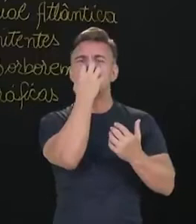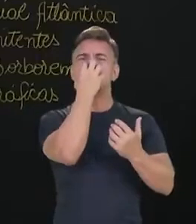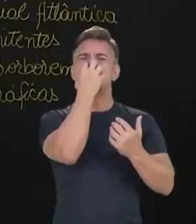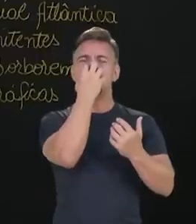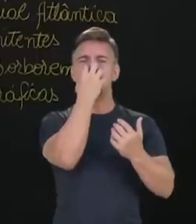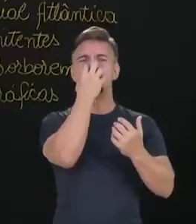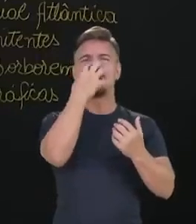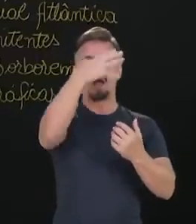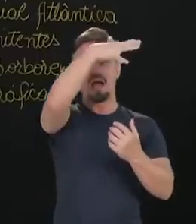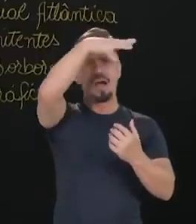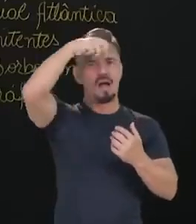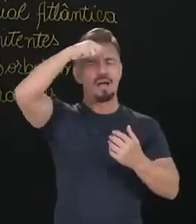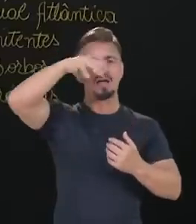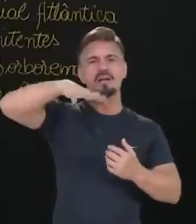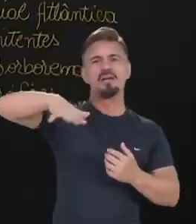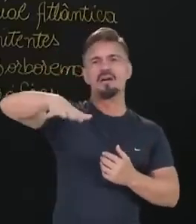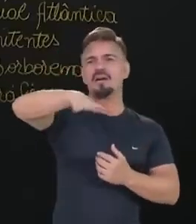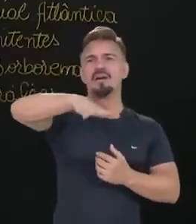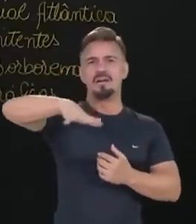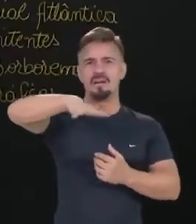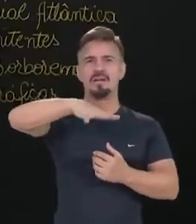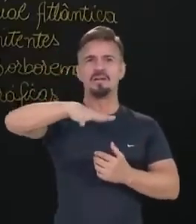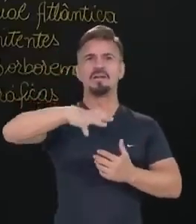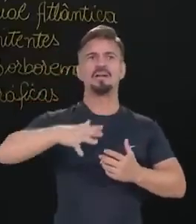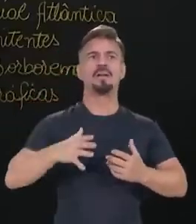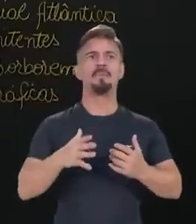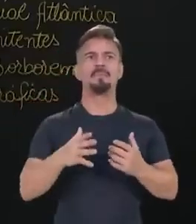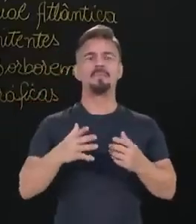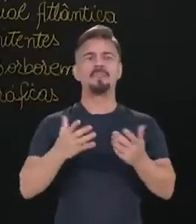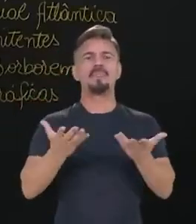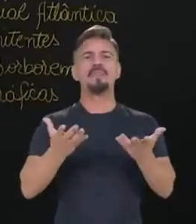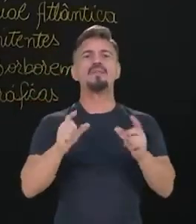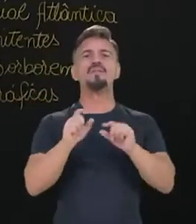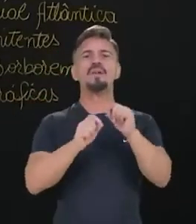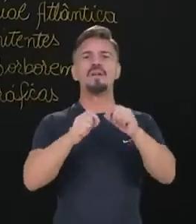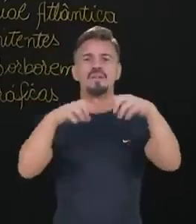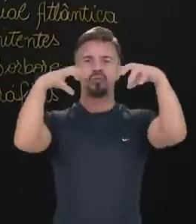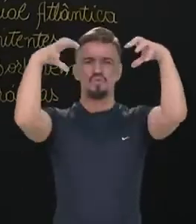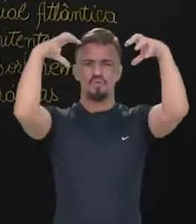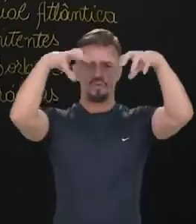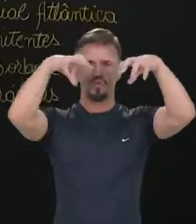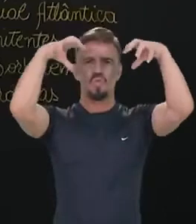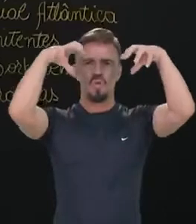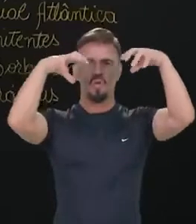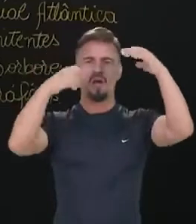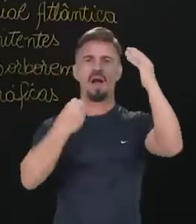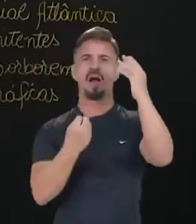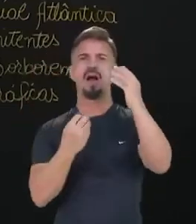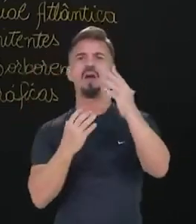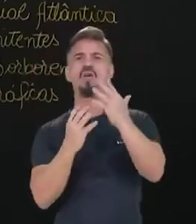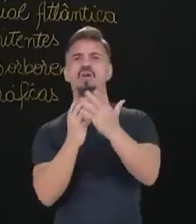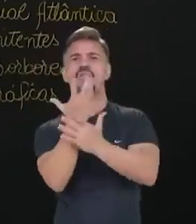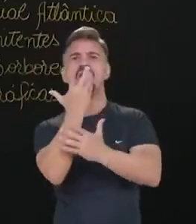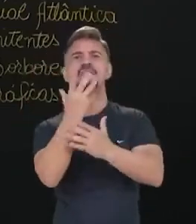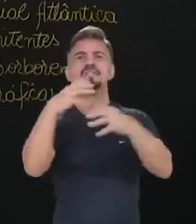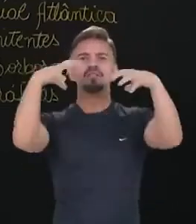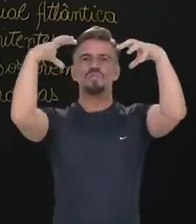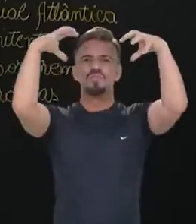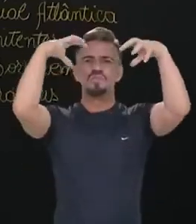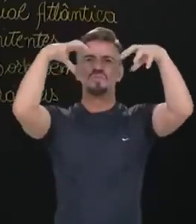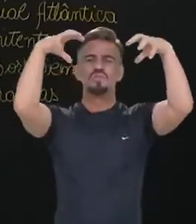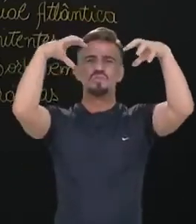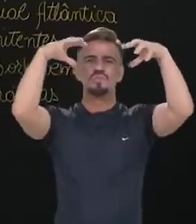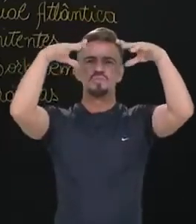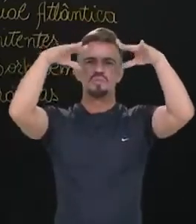domínio morfoclimático da Amazônia, vai fazer com que se precipite, chova. E essa chuva, então, vai